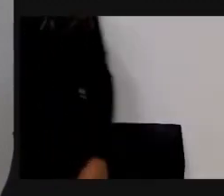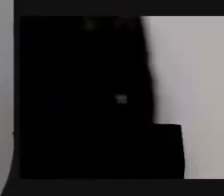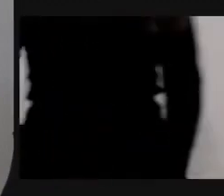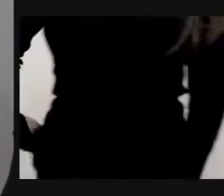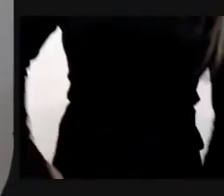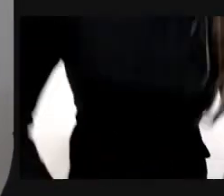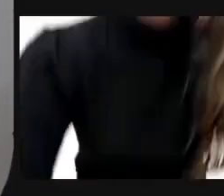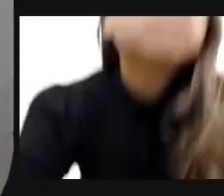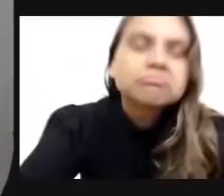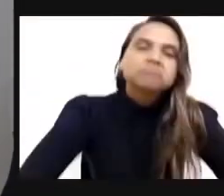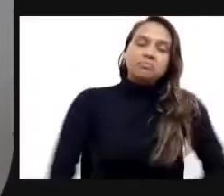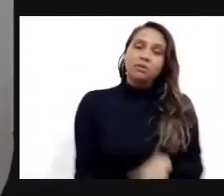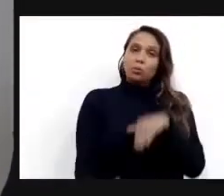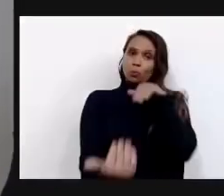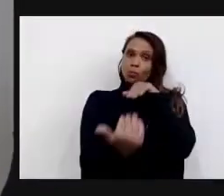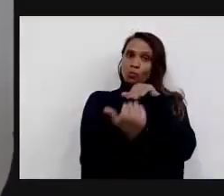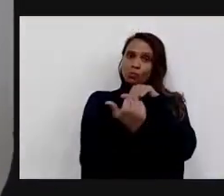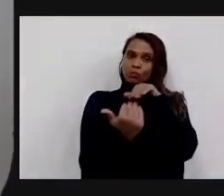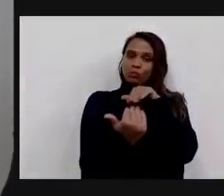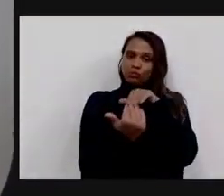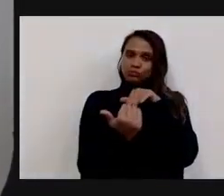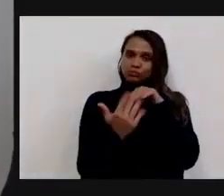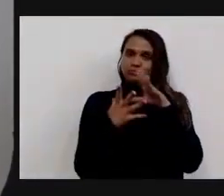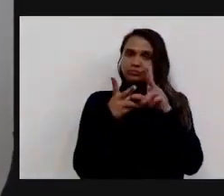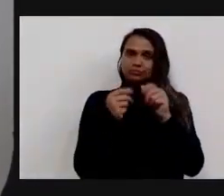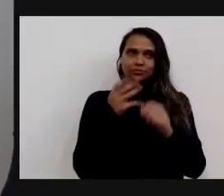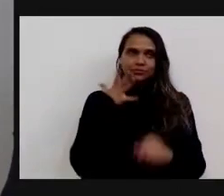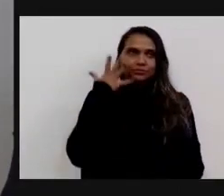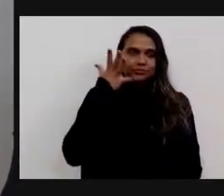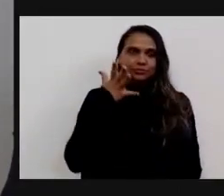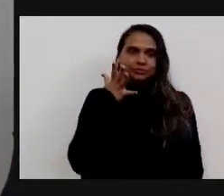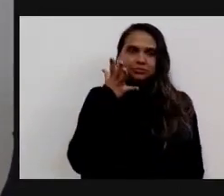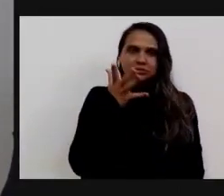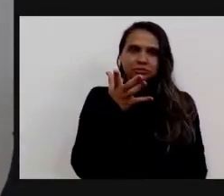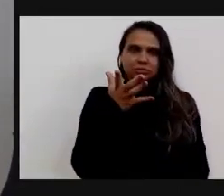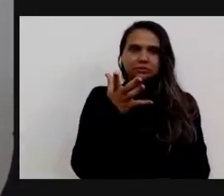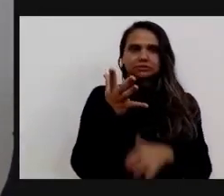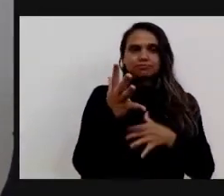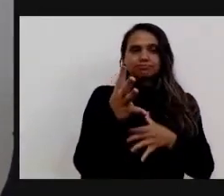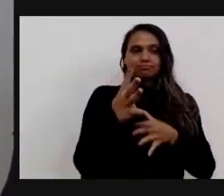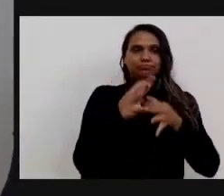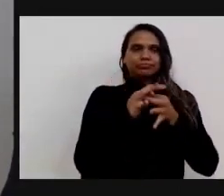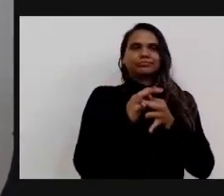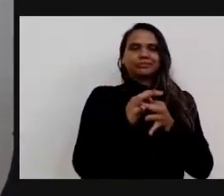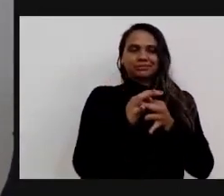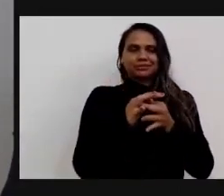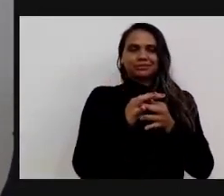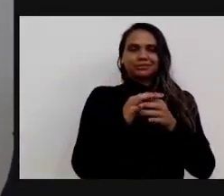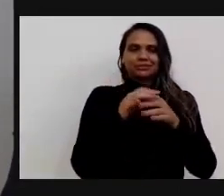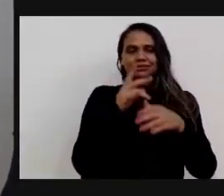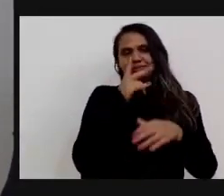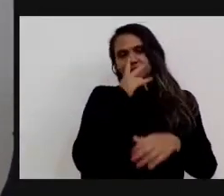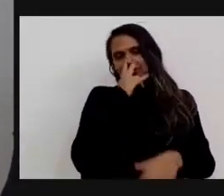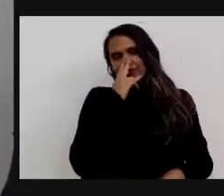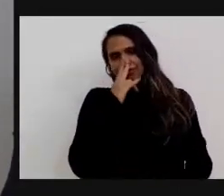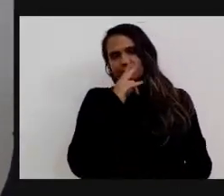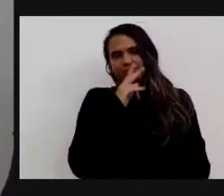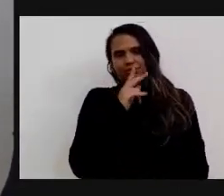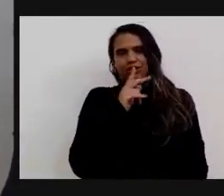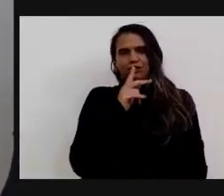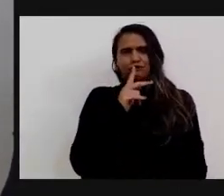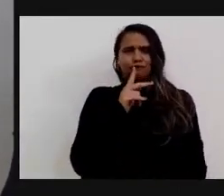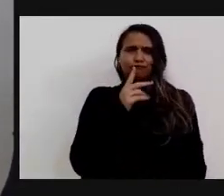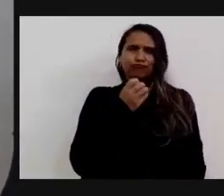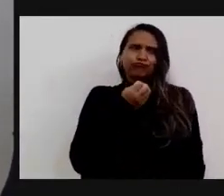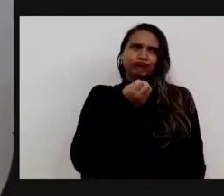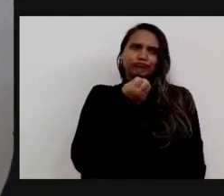gente é maravilhoso né fácil mas e a entrega né então eu acho que que vale